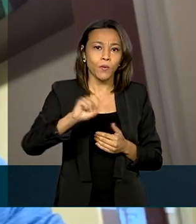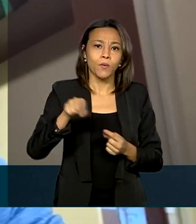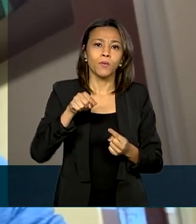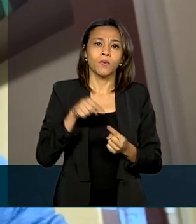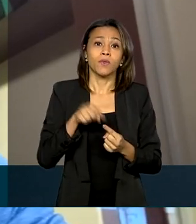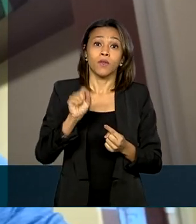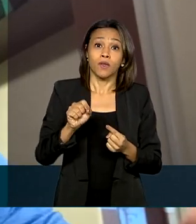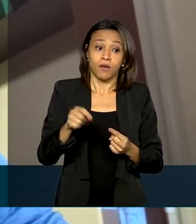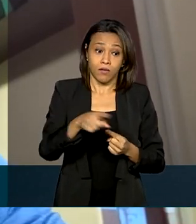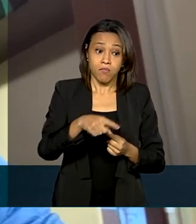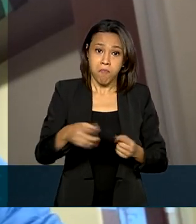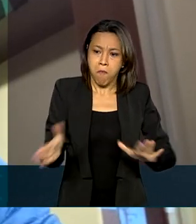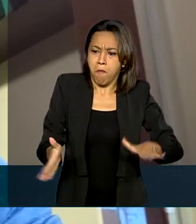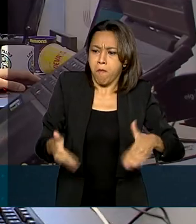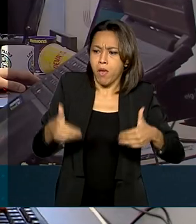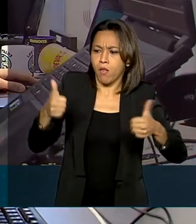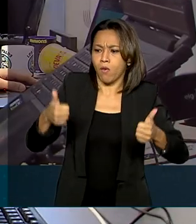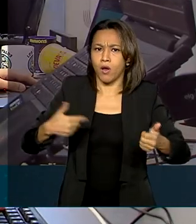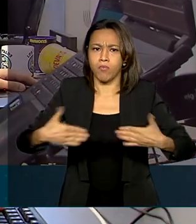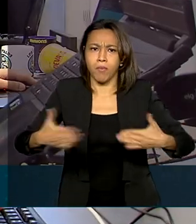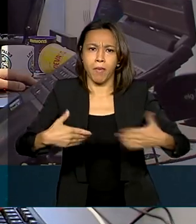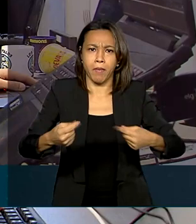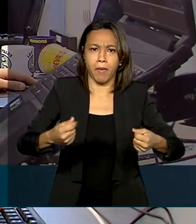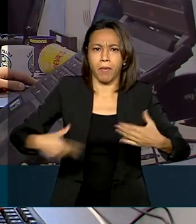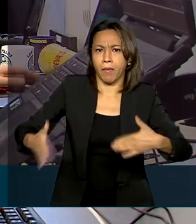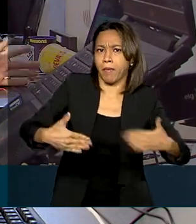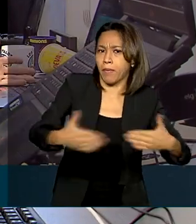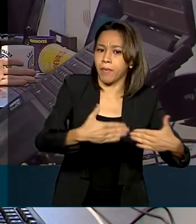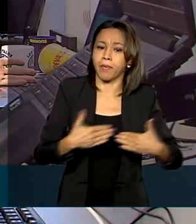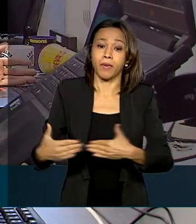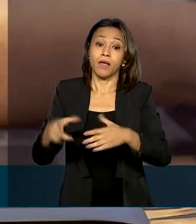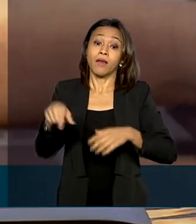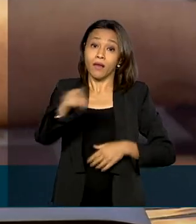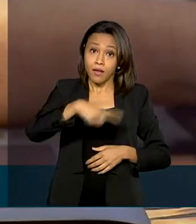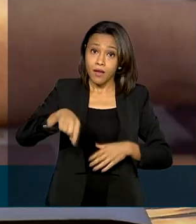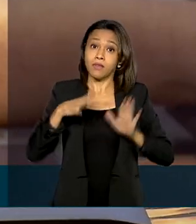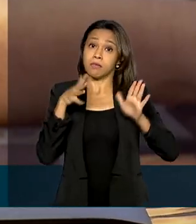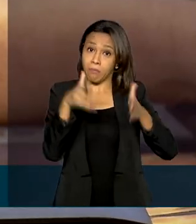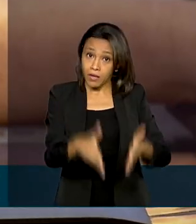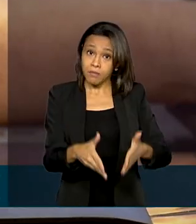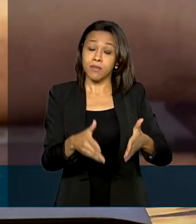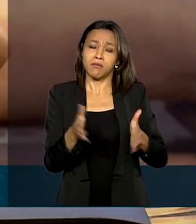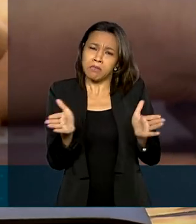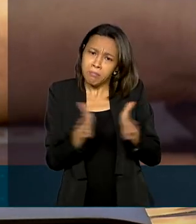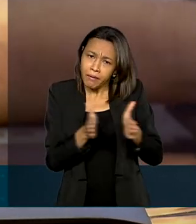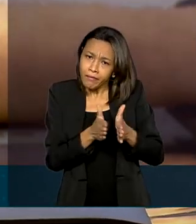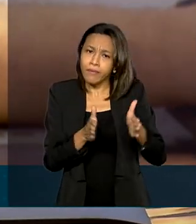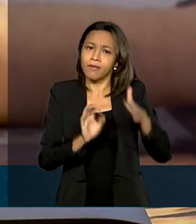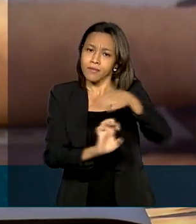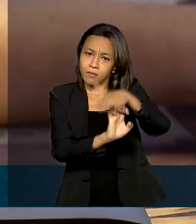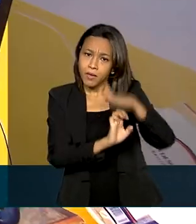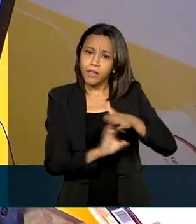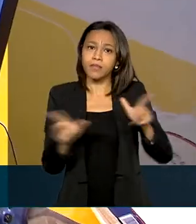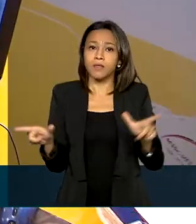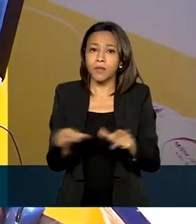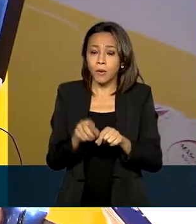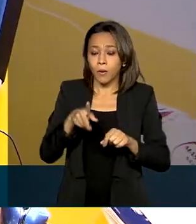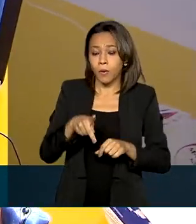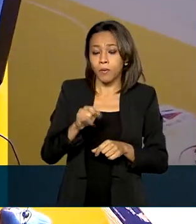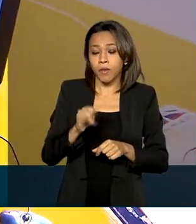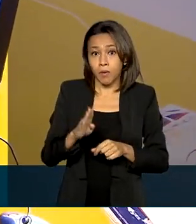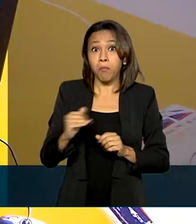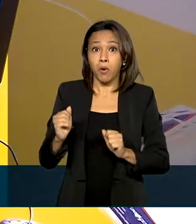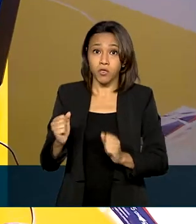o mercado consiga dar uma melhorada. E a participação das pequenas empresas no PIB pode aumentar para 40%